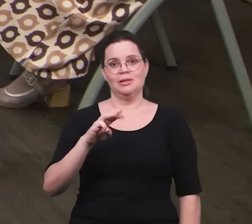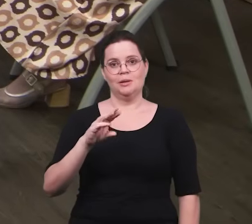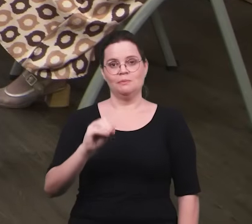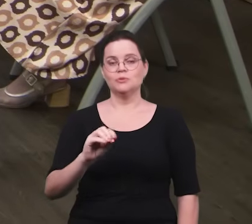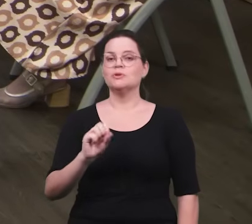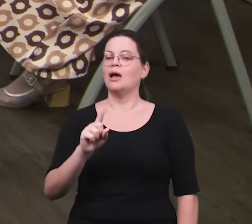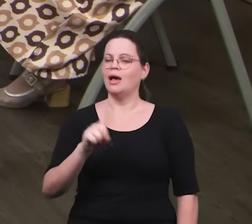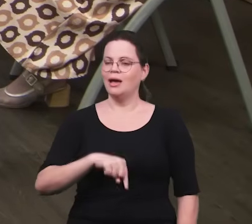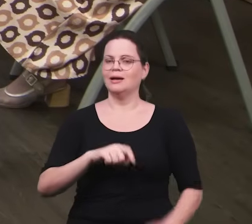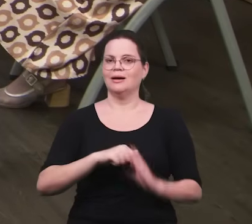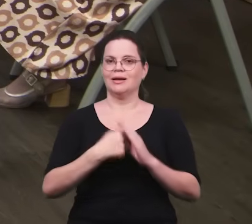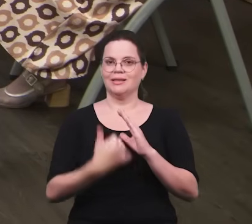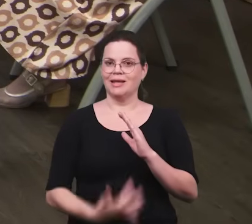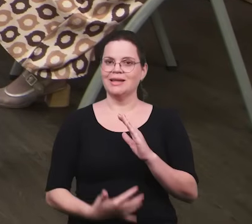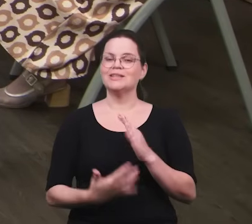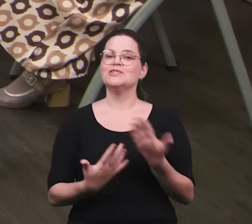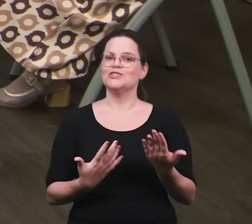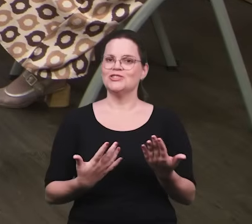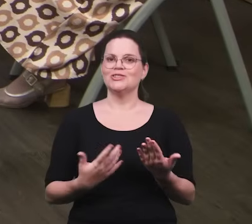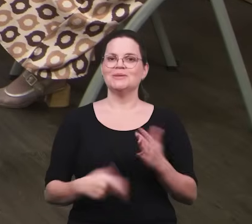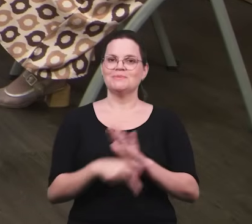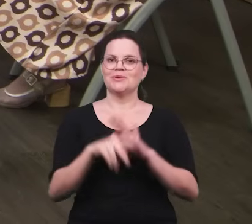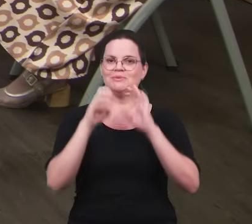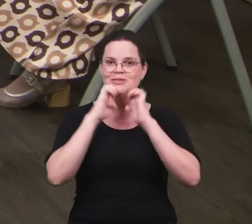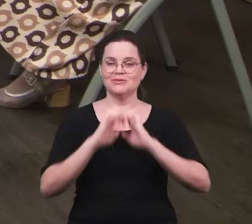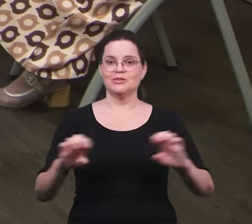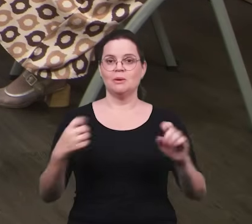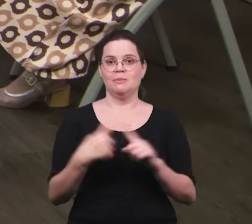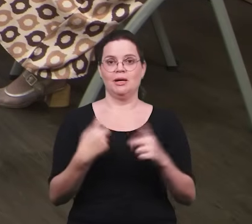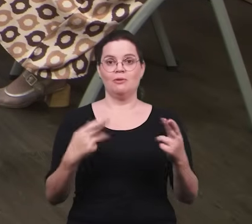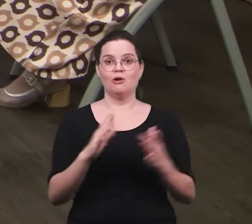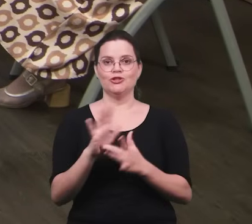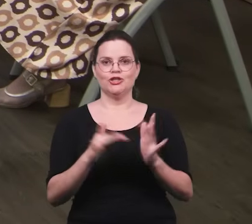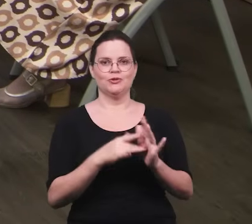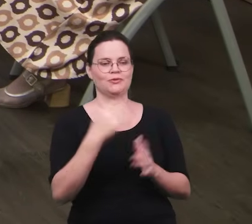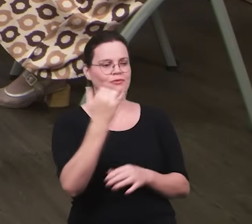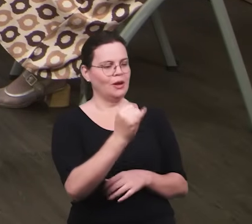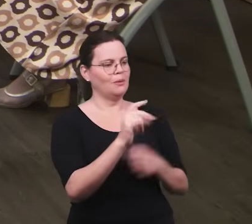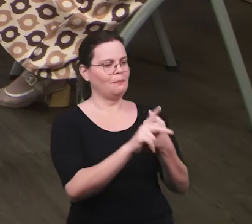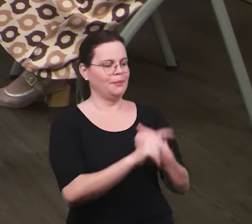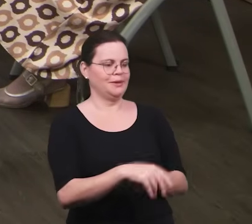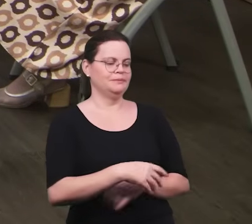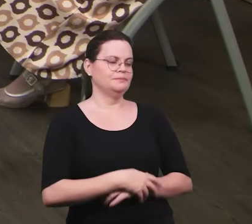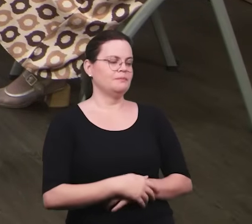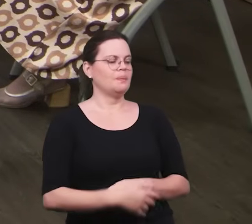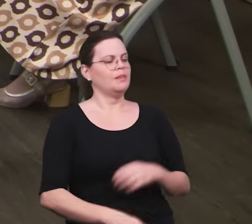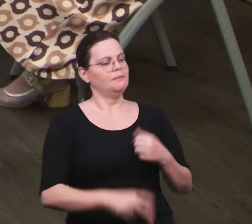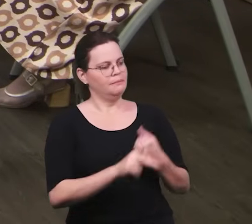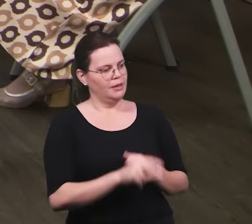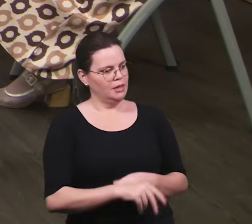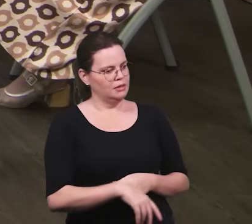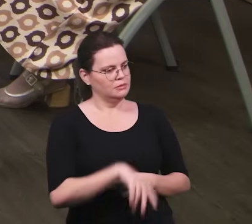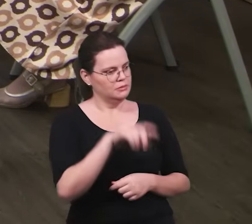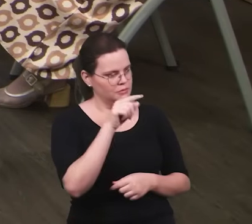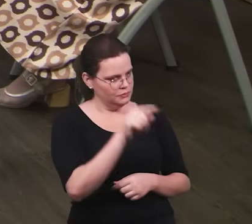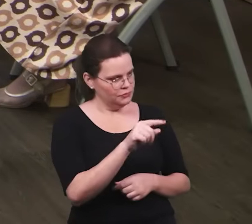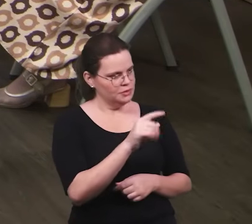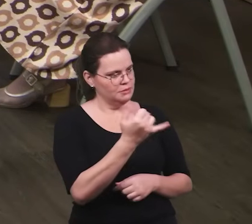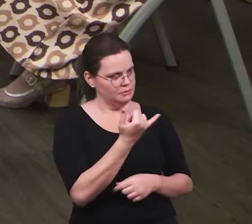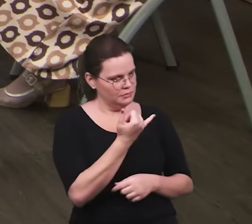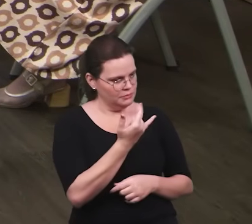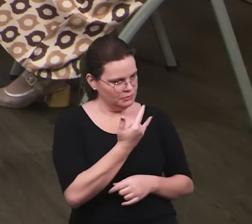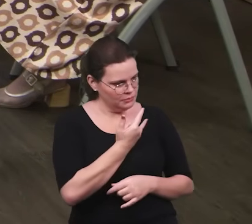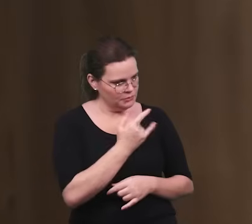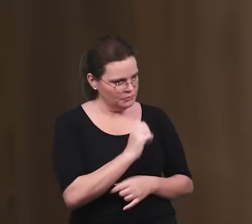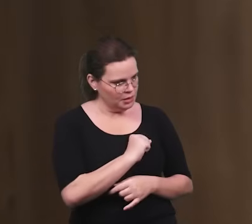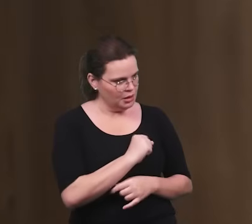característica da evangelização, até o próprio tratamento de Jesus com Pedro. Pedro, tu me amas, está lá no Evangelho segundo João, que é uma